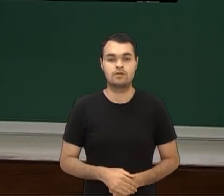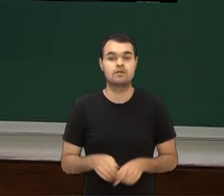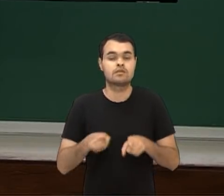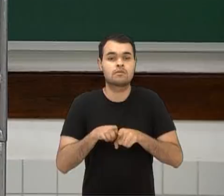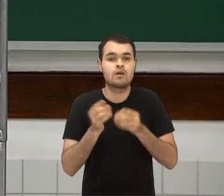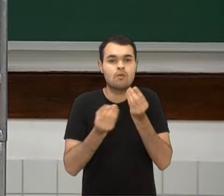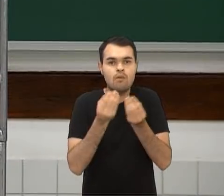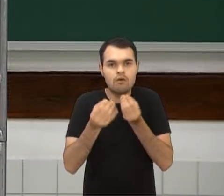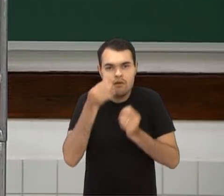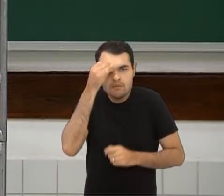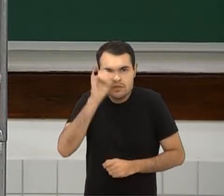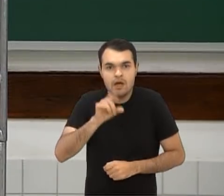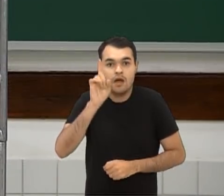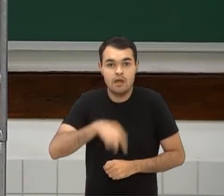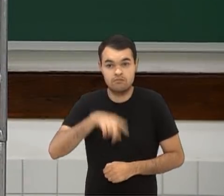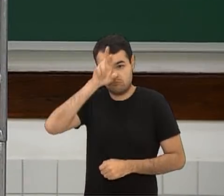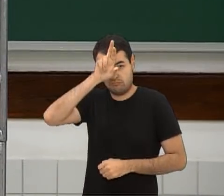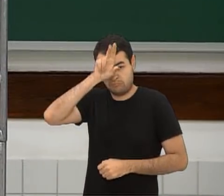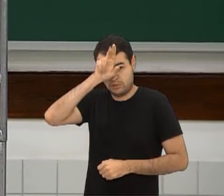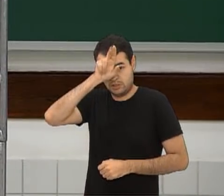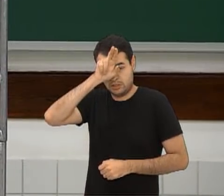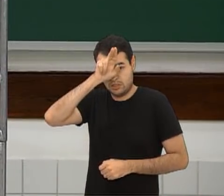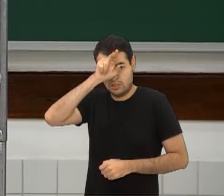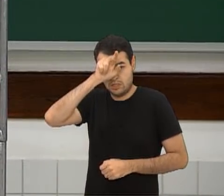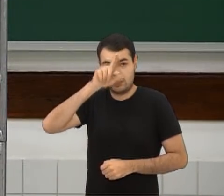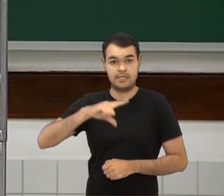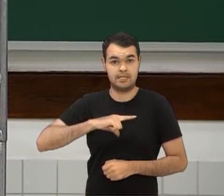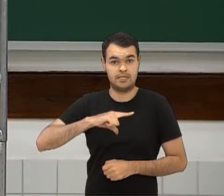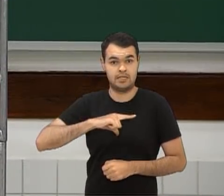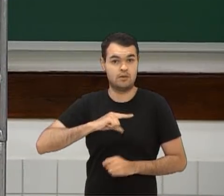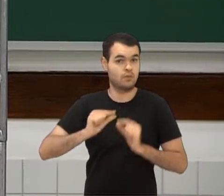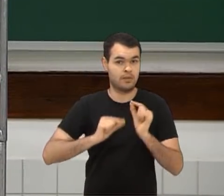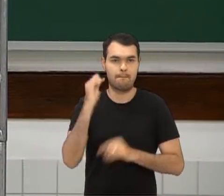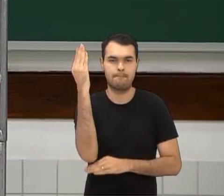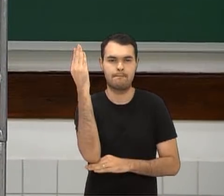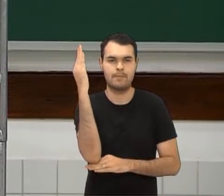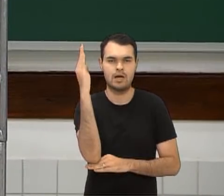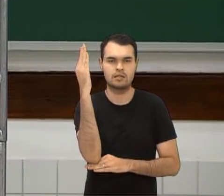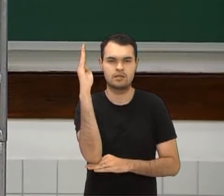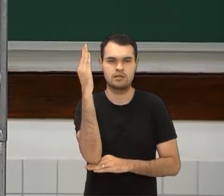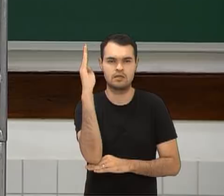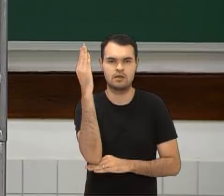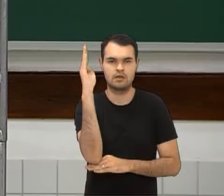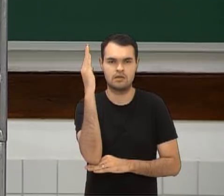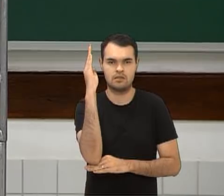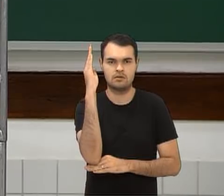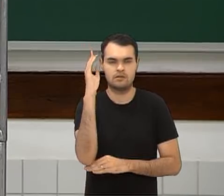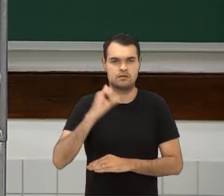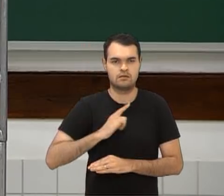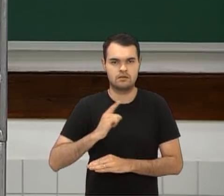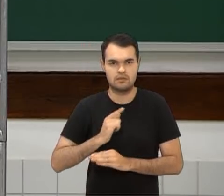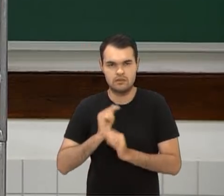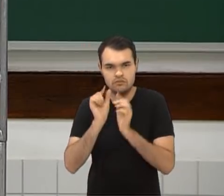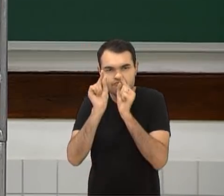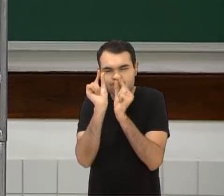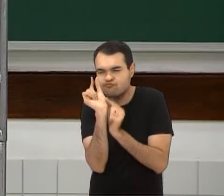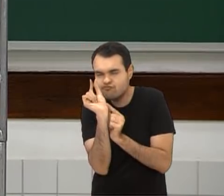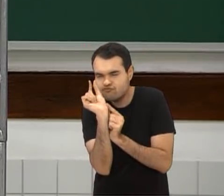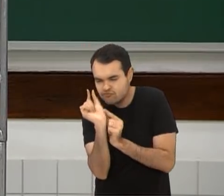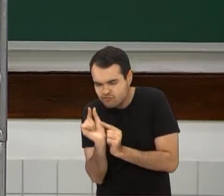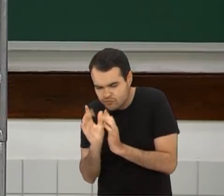É um inseto, pessoal, que vive em frestas de madeira. Ele gosta de ficar lá nas